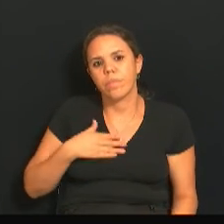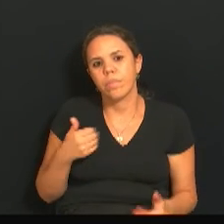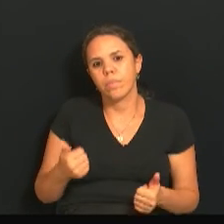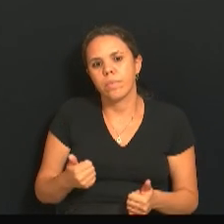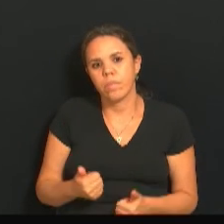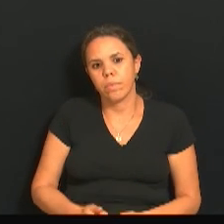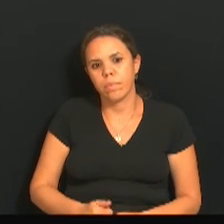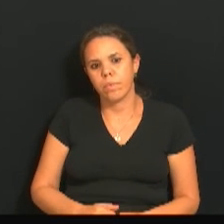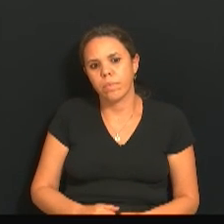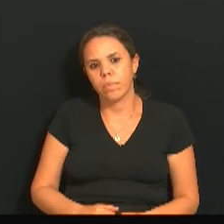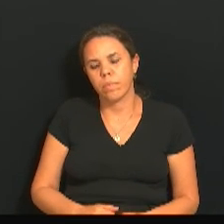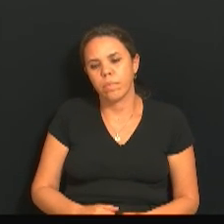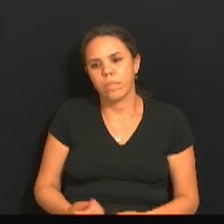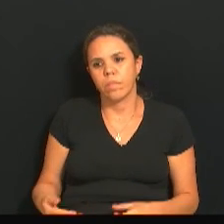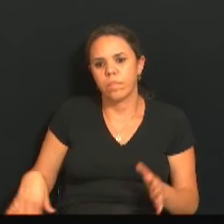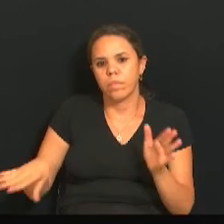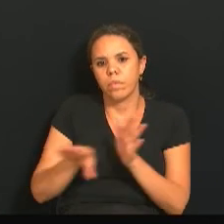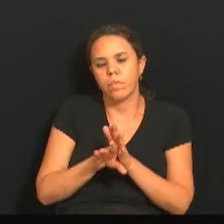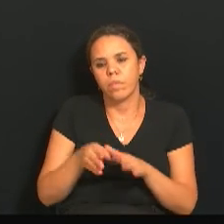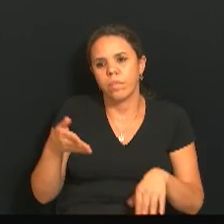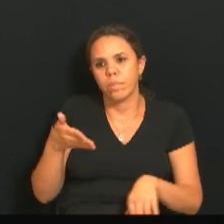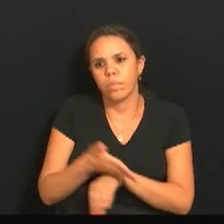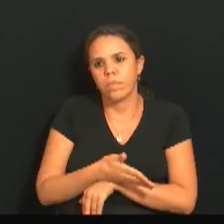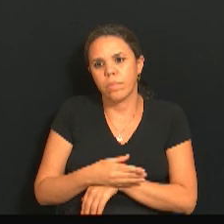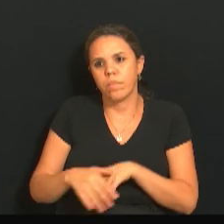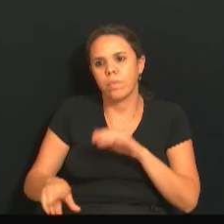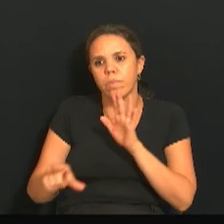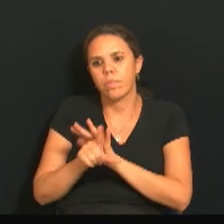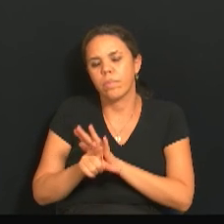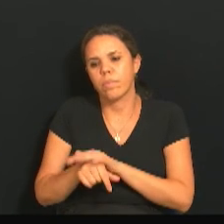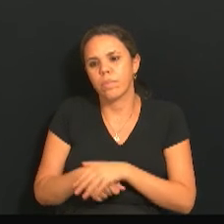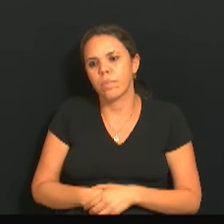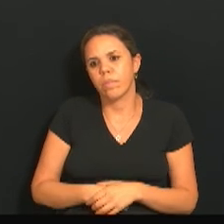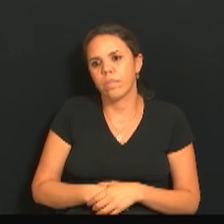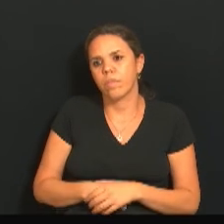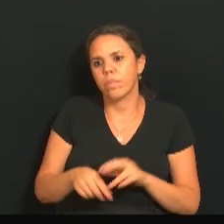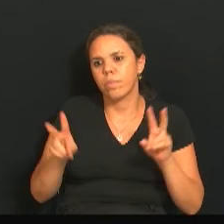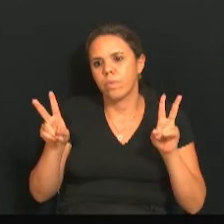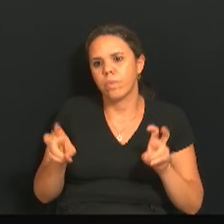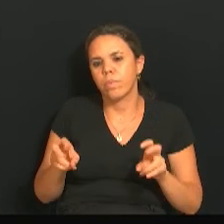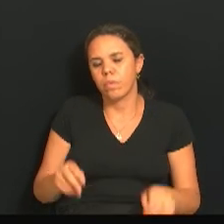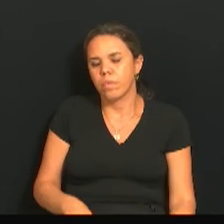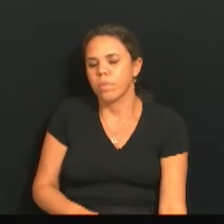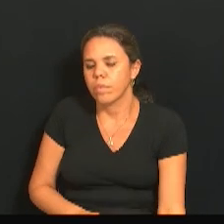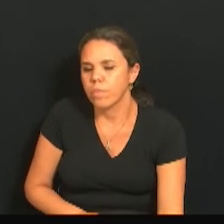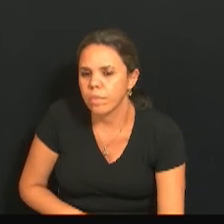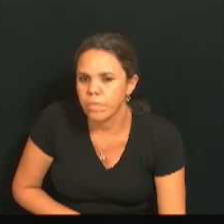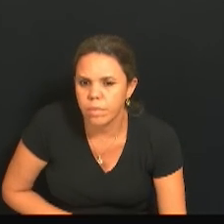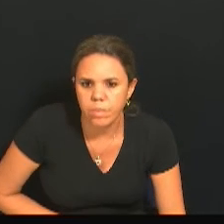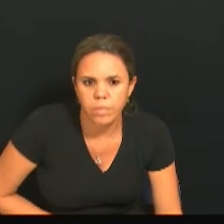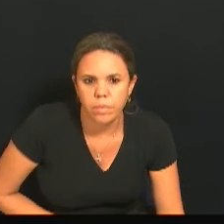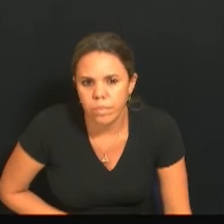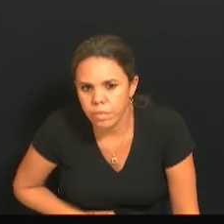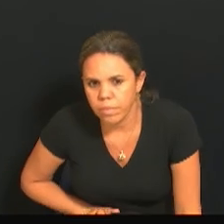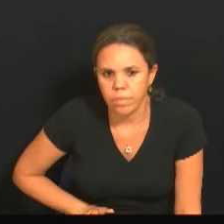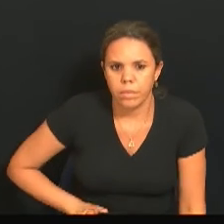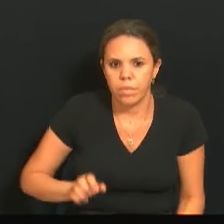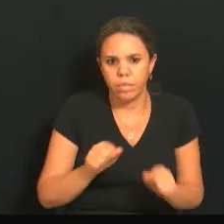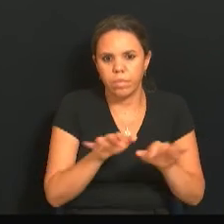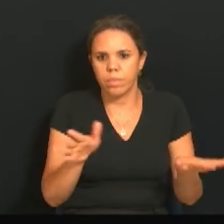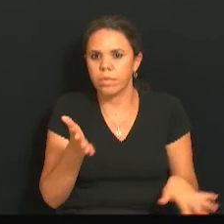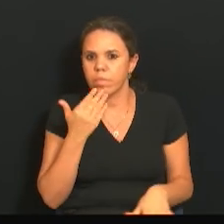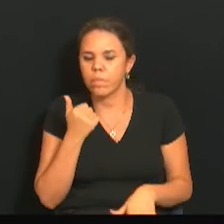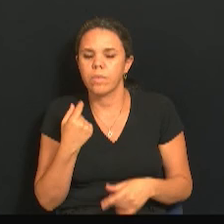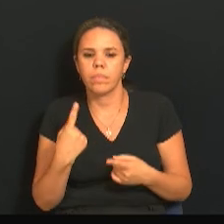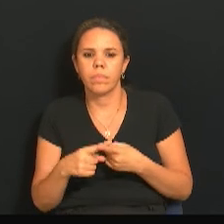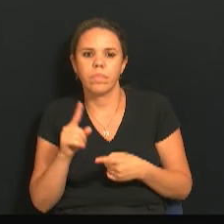com a vinda dessa lei, né, que tratou da questão da distribuição dos alimentos, porque